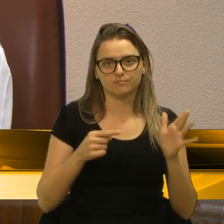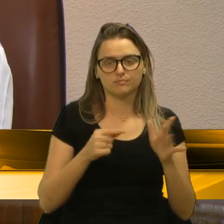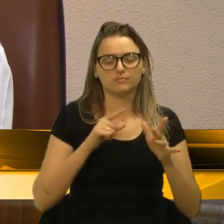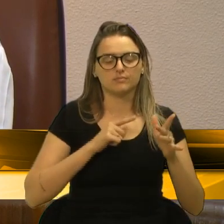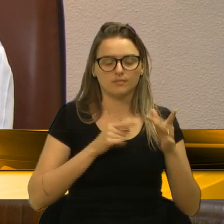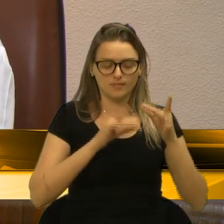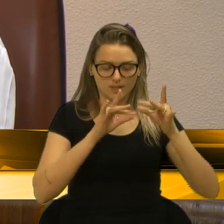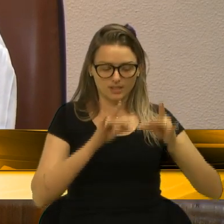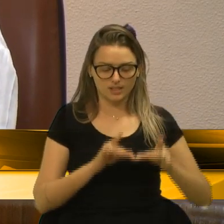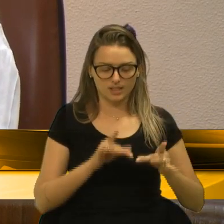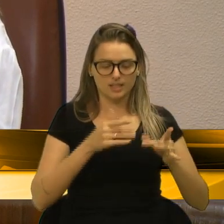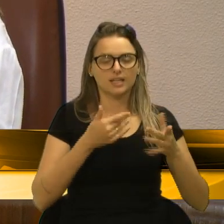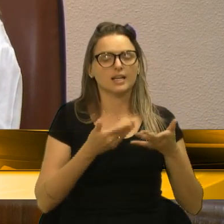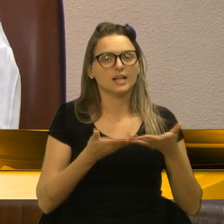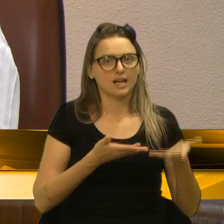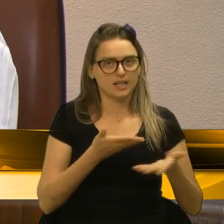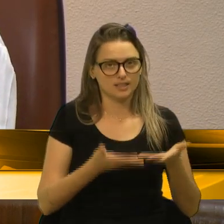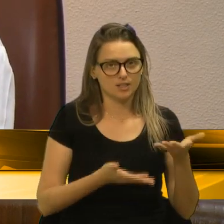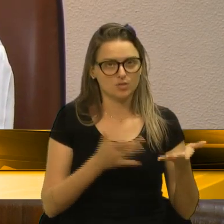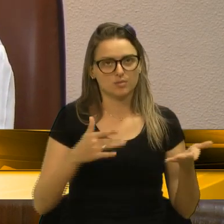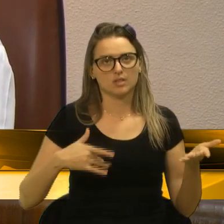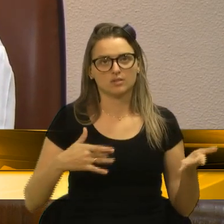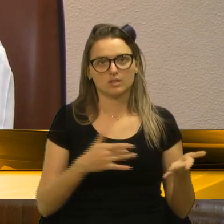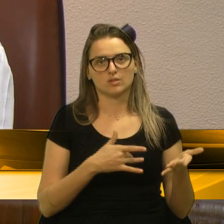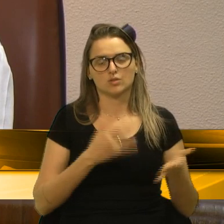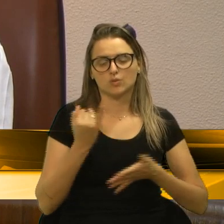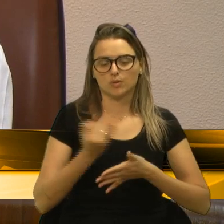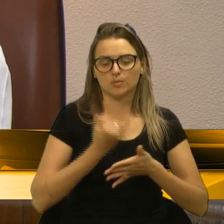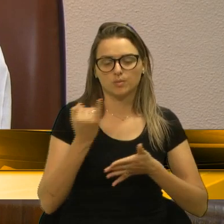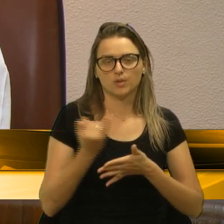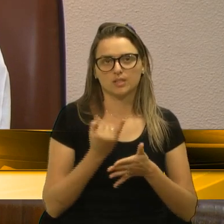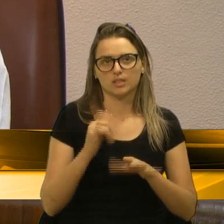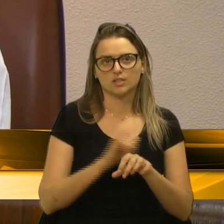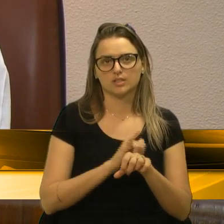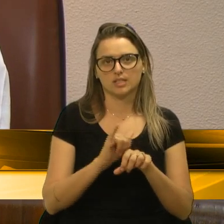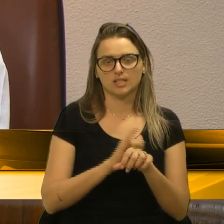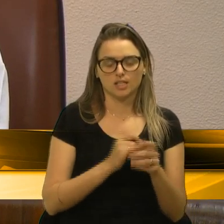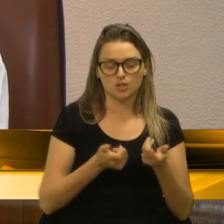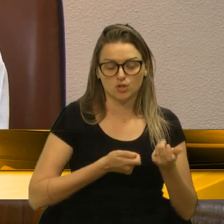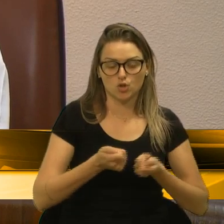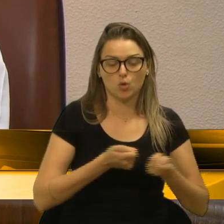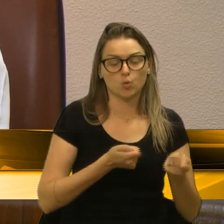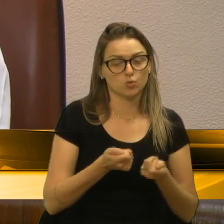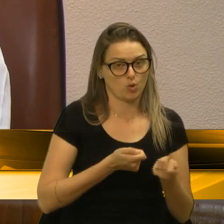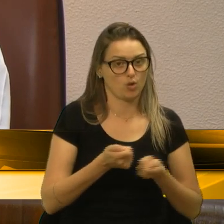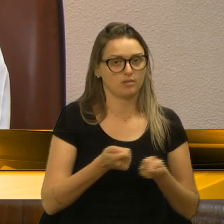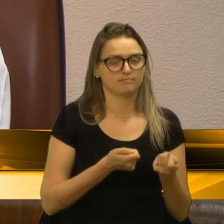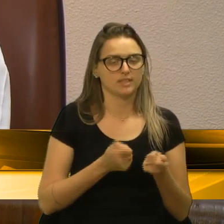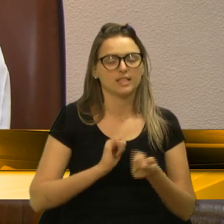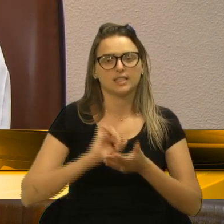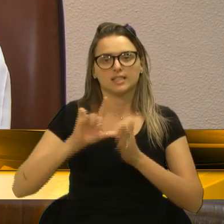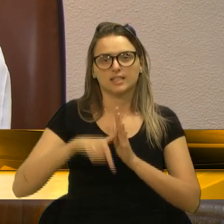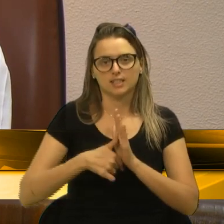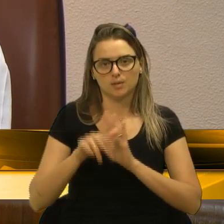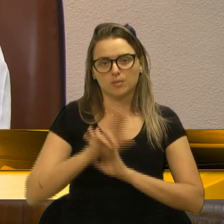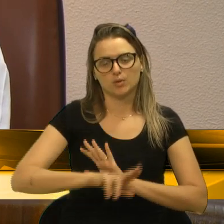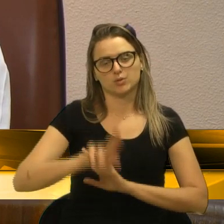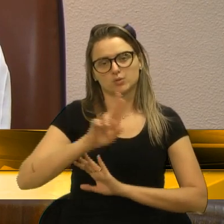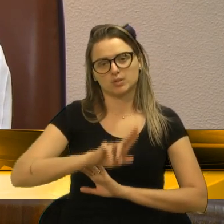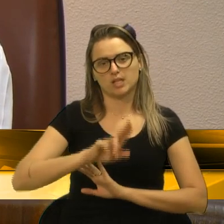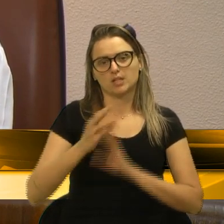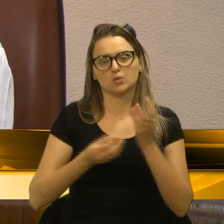a área da saúde com esse importante mecanismo de controle, que mais tarde foi utilizado